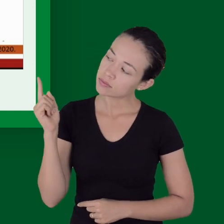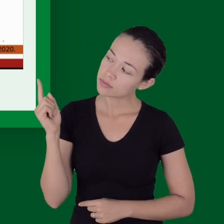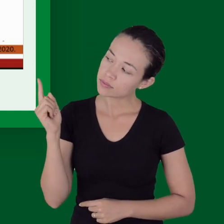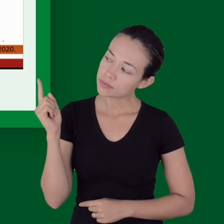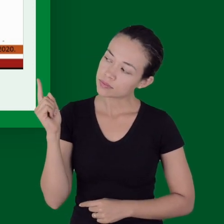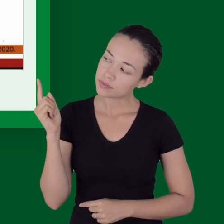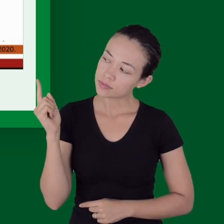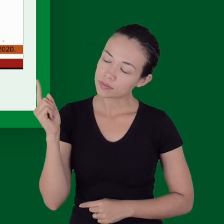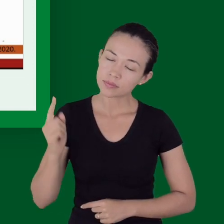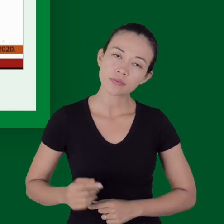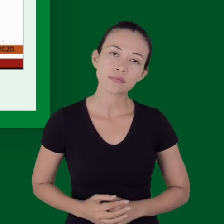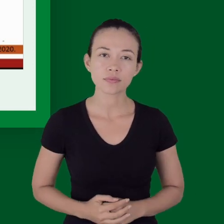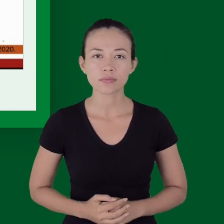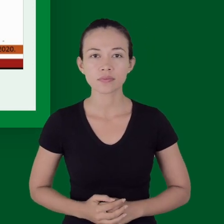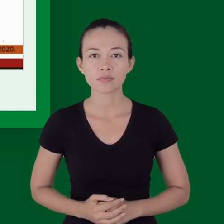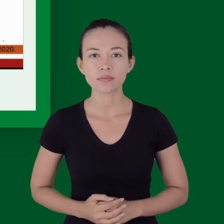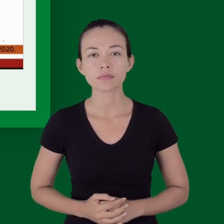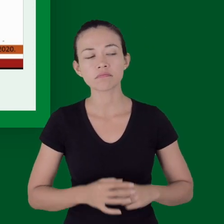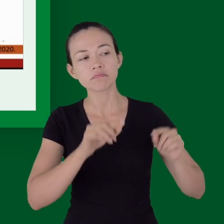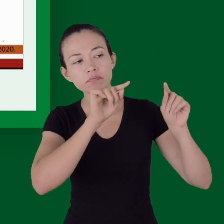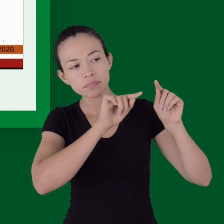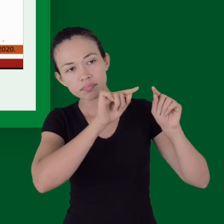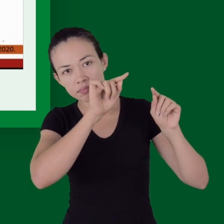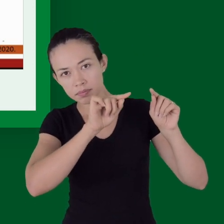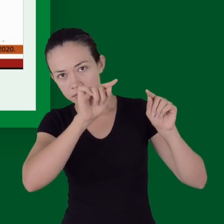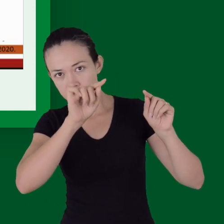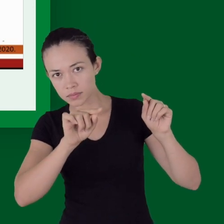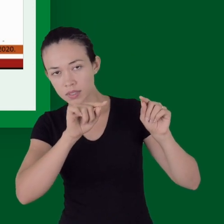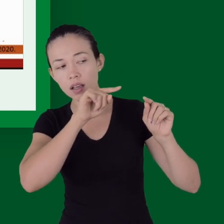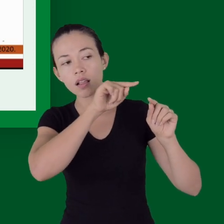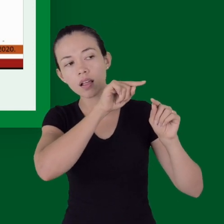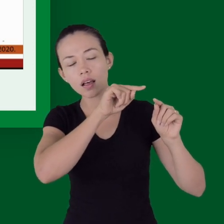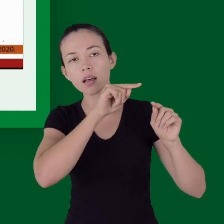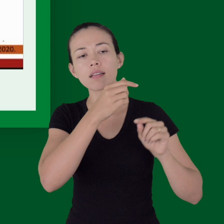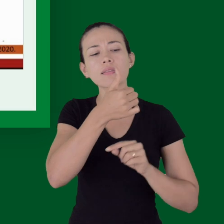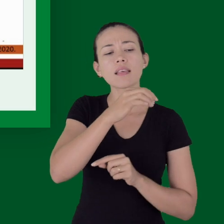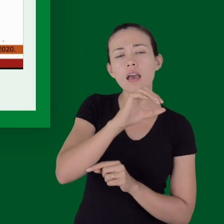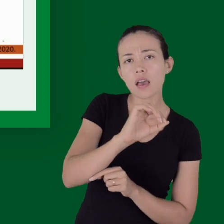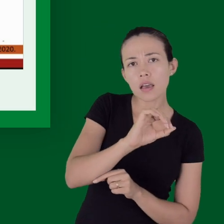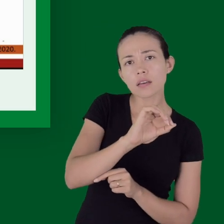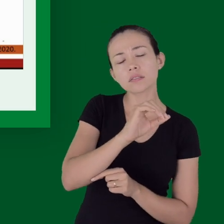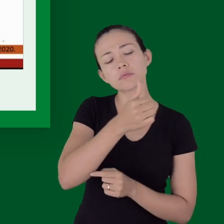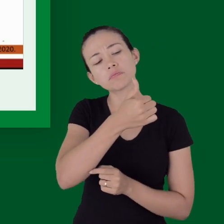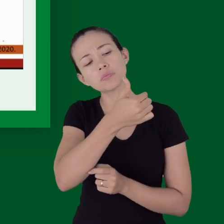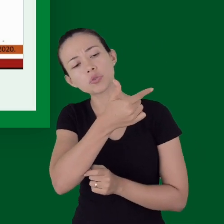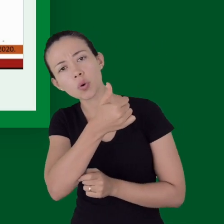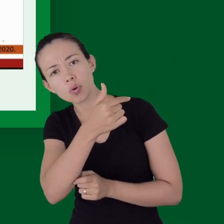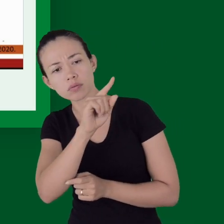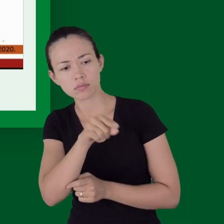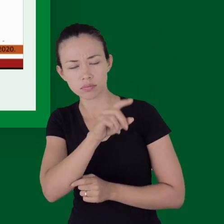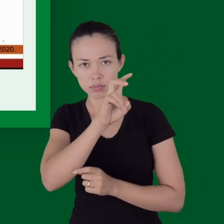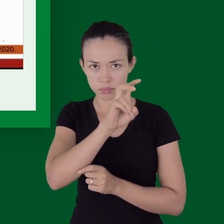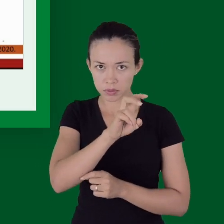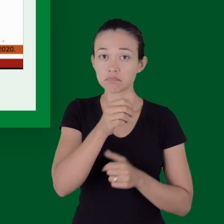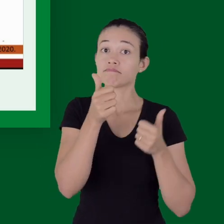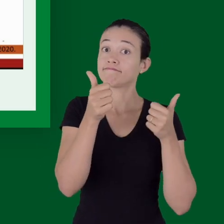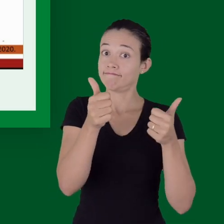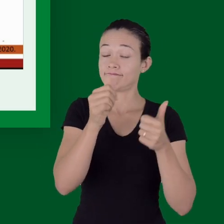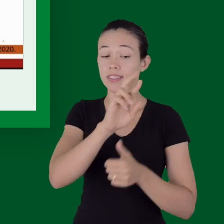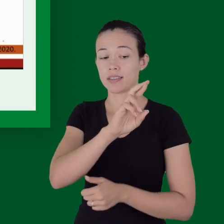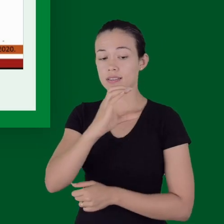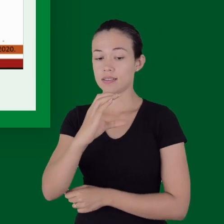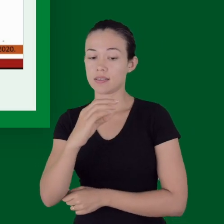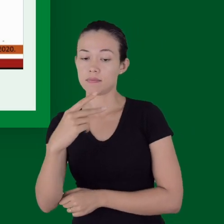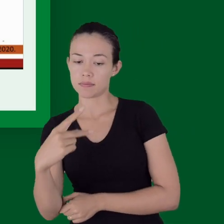gente tendo uma capnografia acima de 10, 12,5, a gente pode confirmar que está